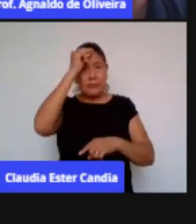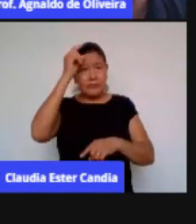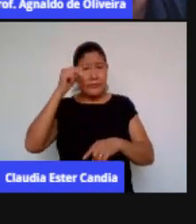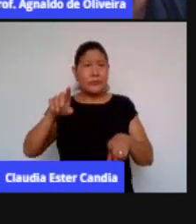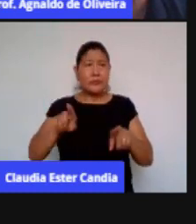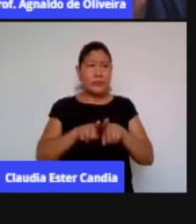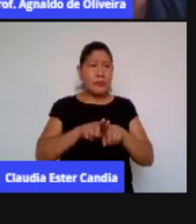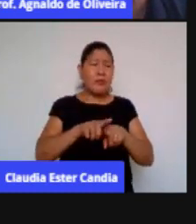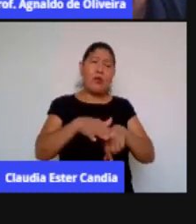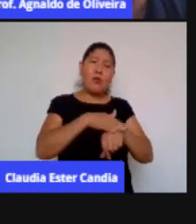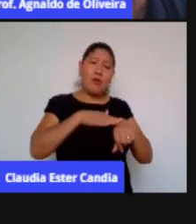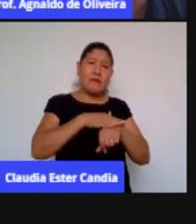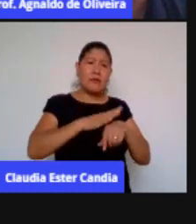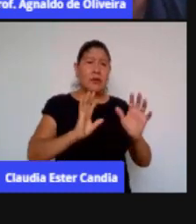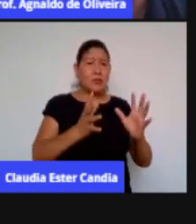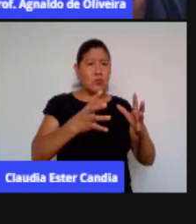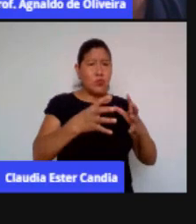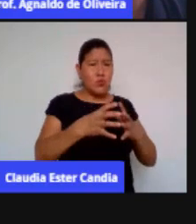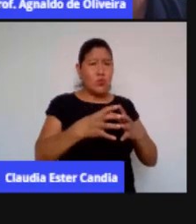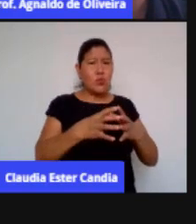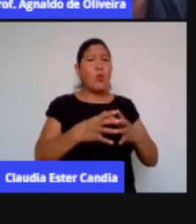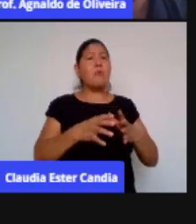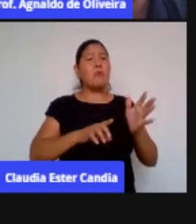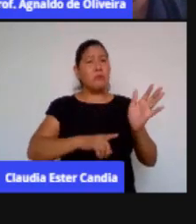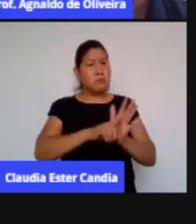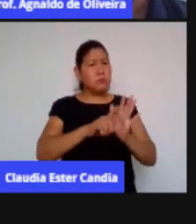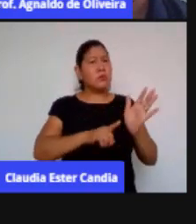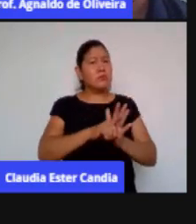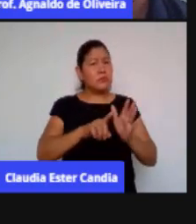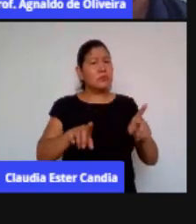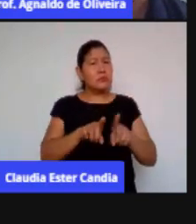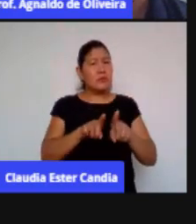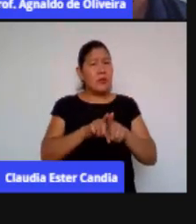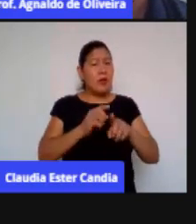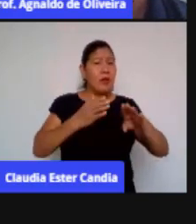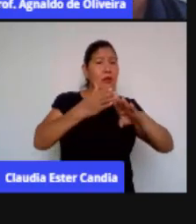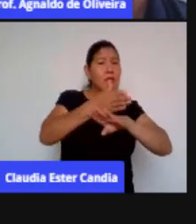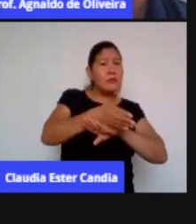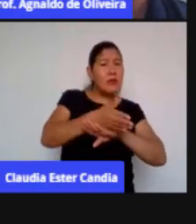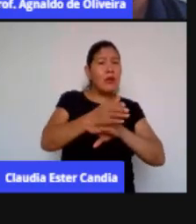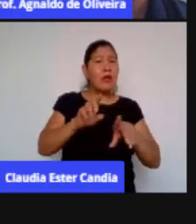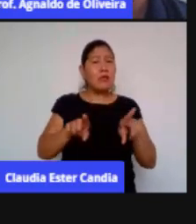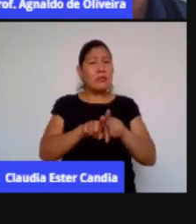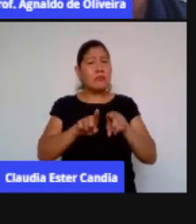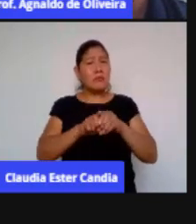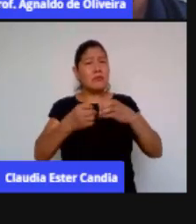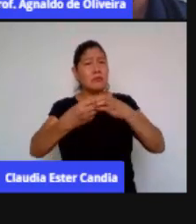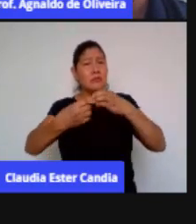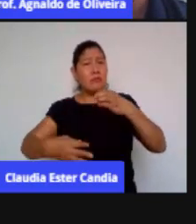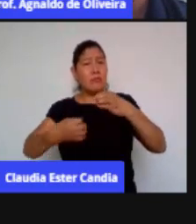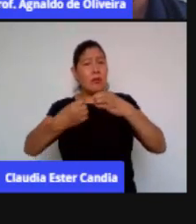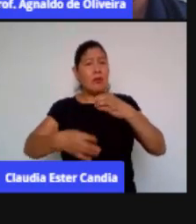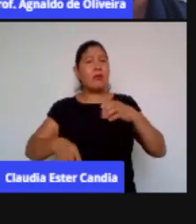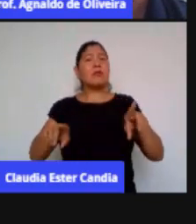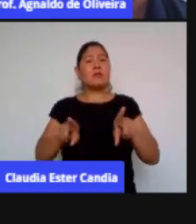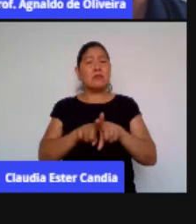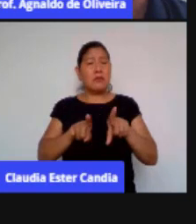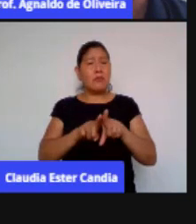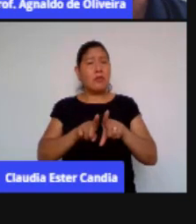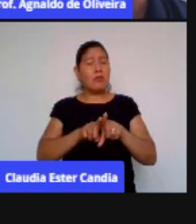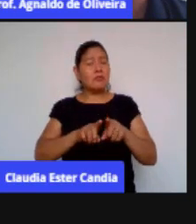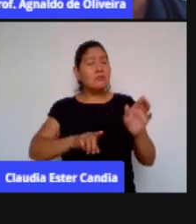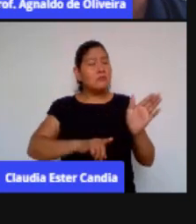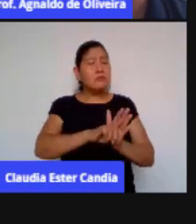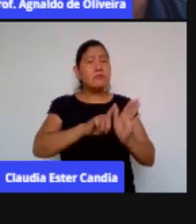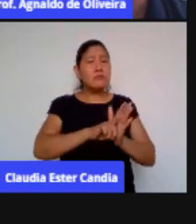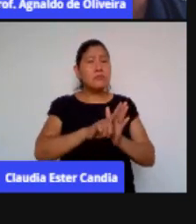no YouTube, professores que têm os seus blogs, que de repente você pode entrar em contato com esse professor, essa troca de experiência, ela